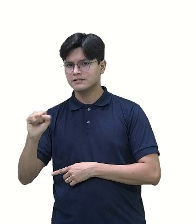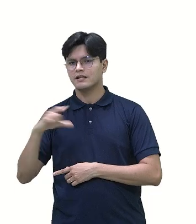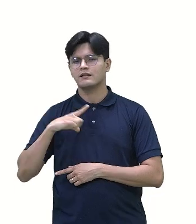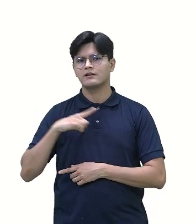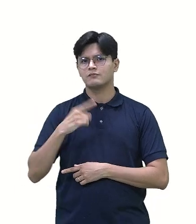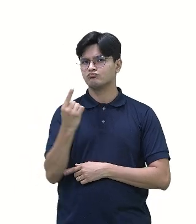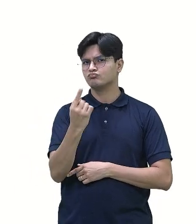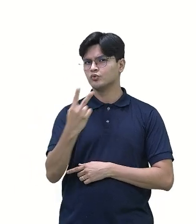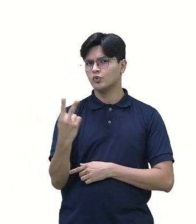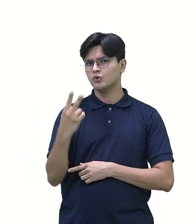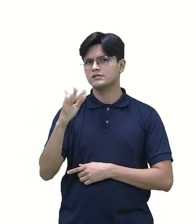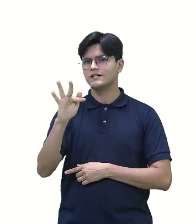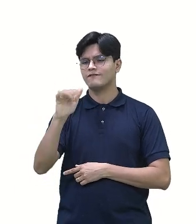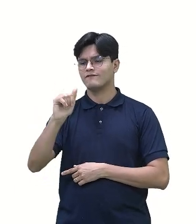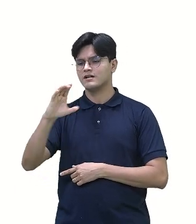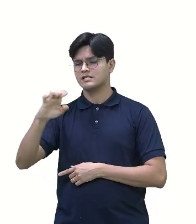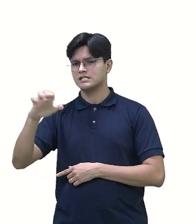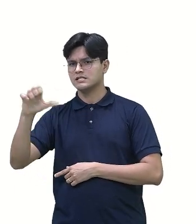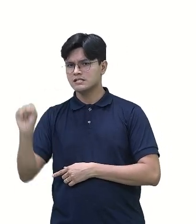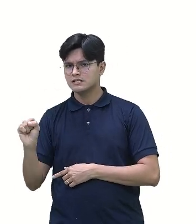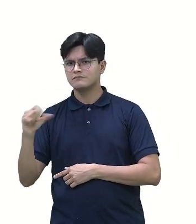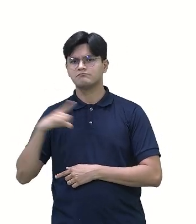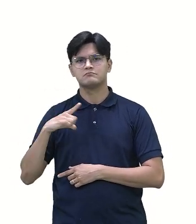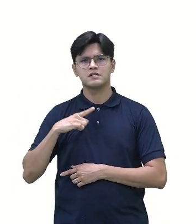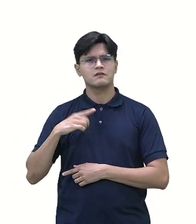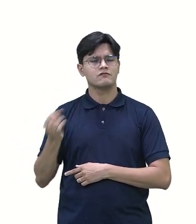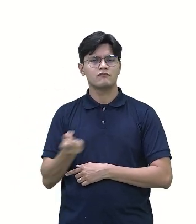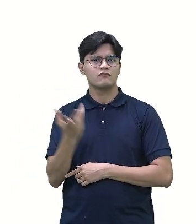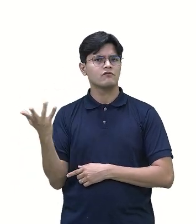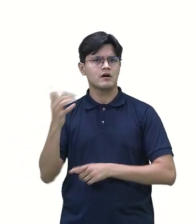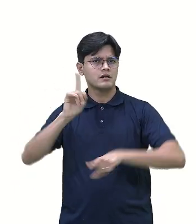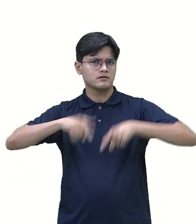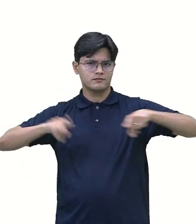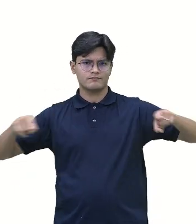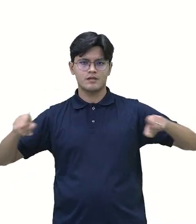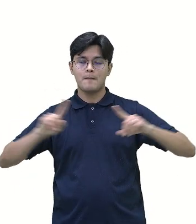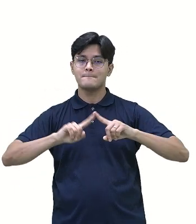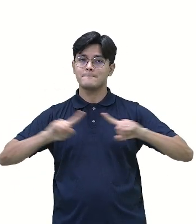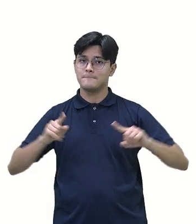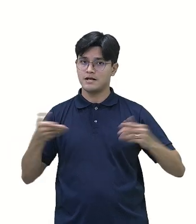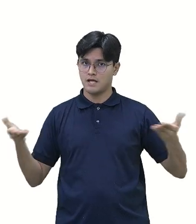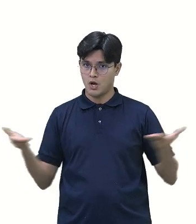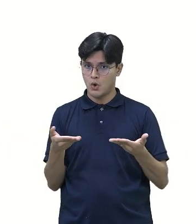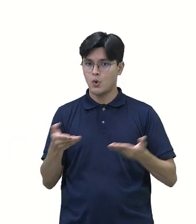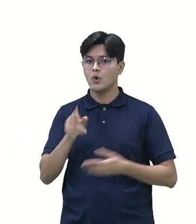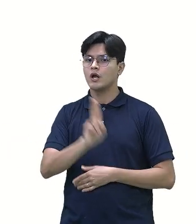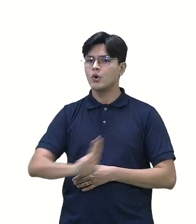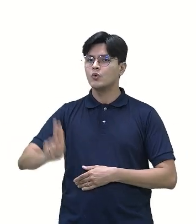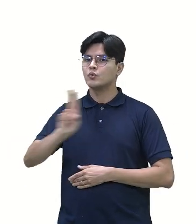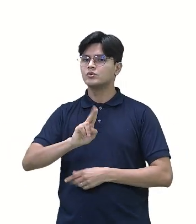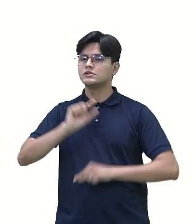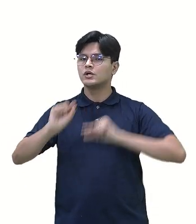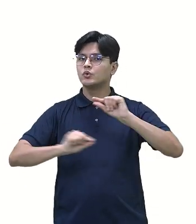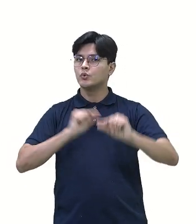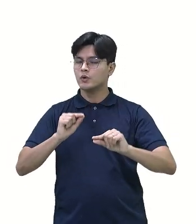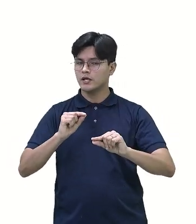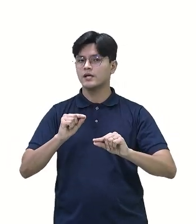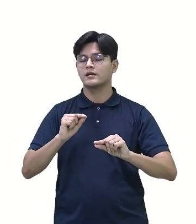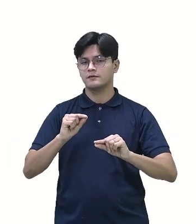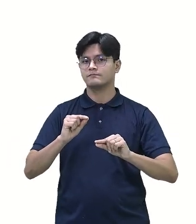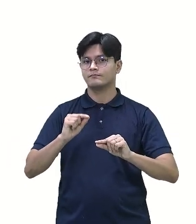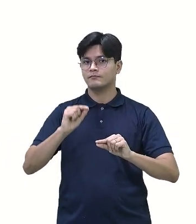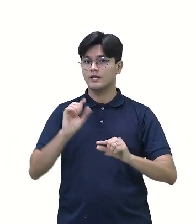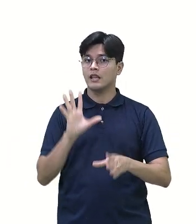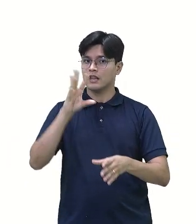faces e para mais ou para menos também, tá legal? Mas, quando a gente trabalhar a probabilidade